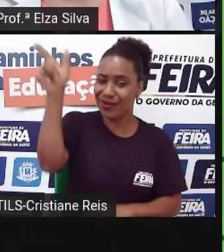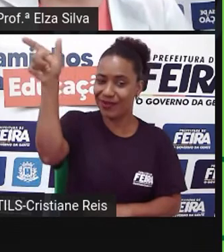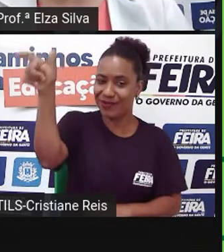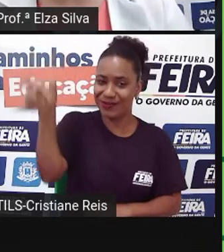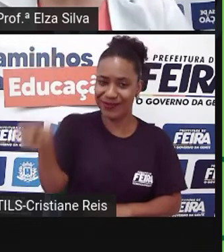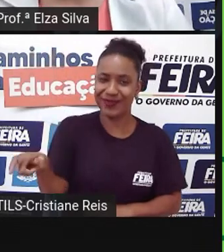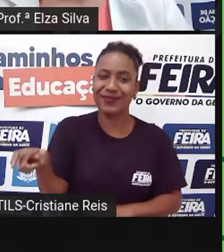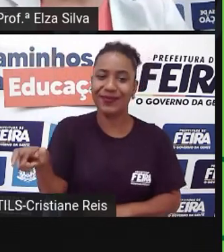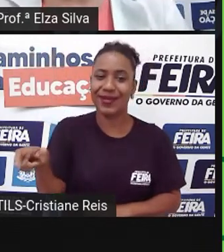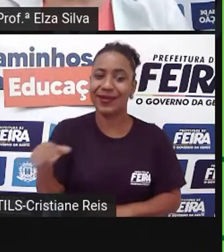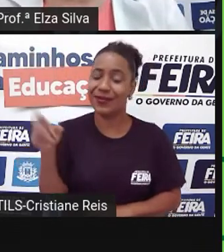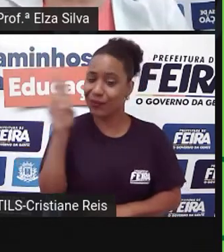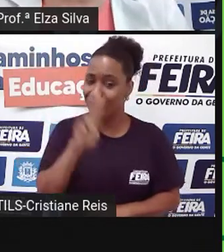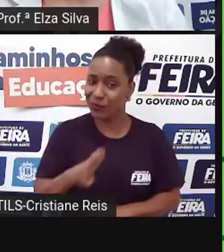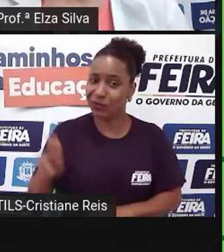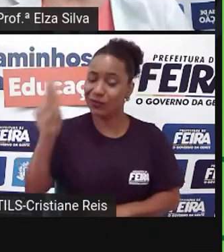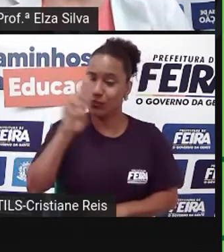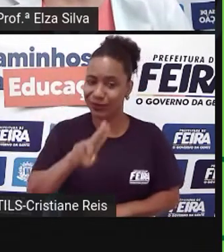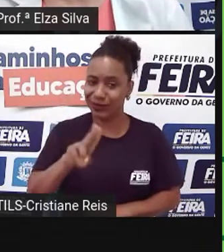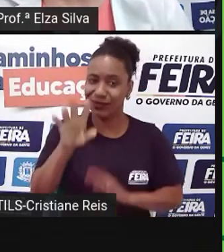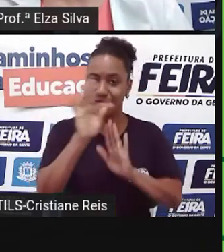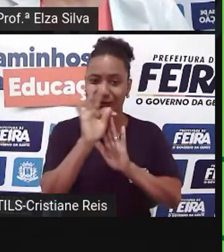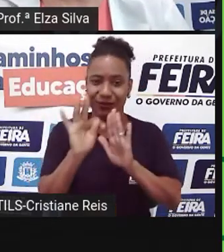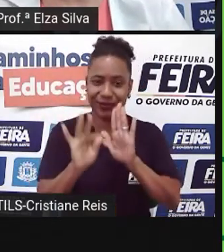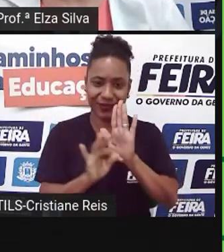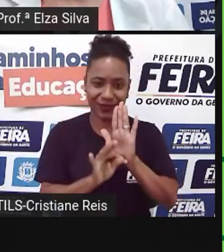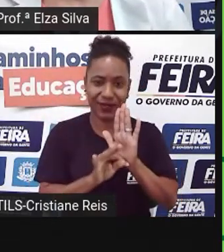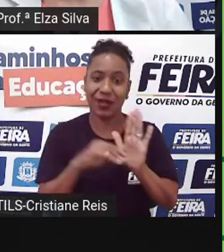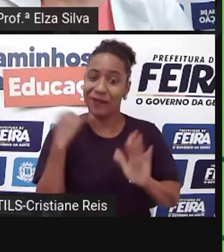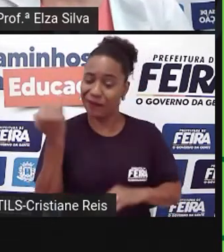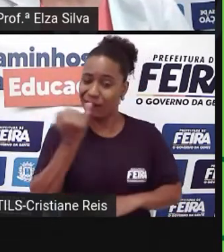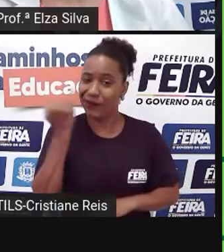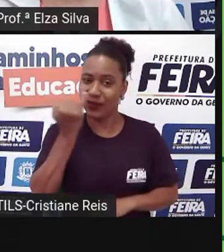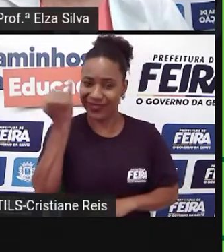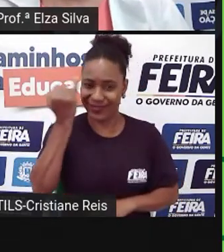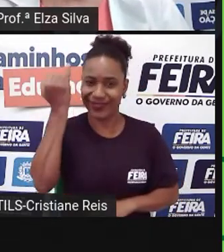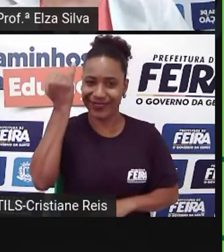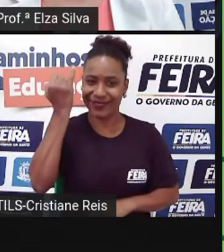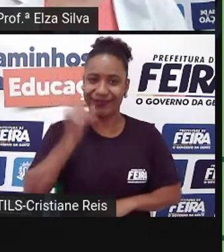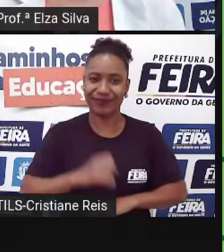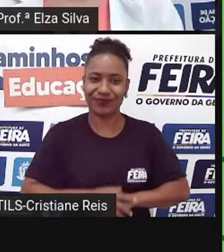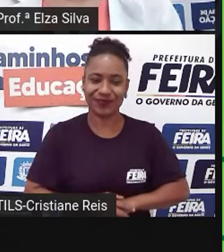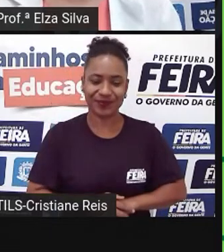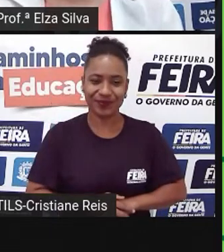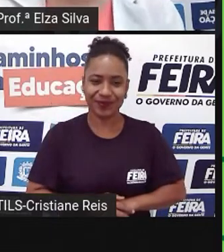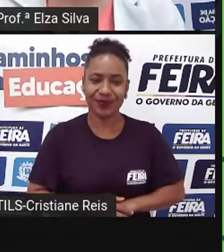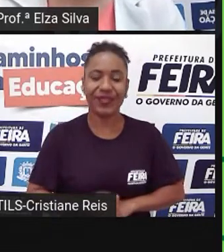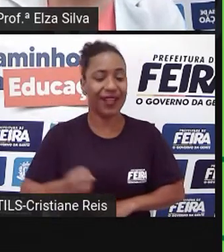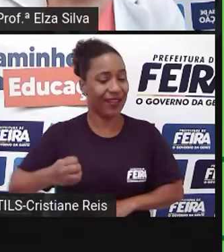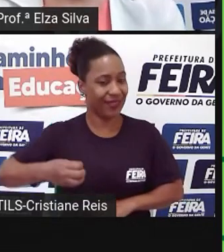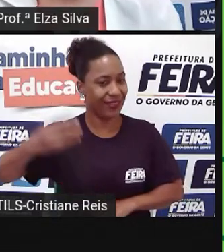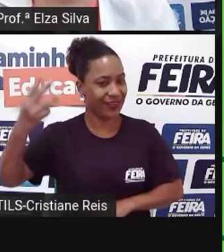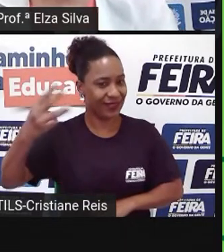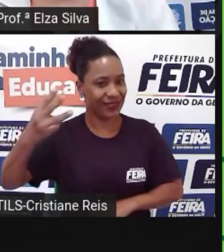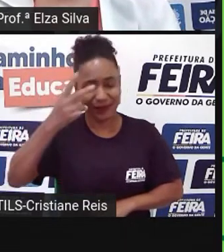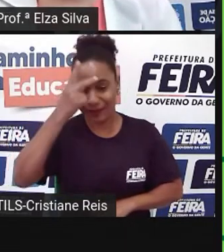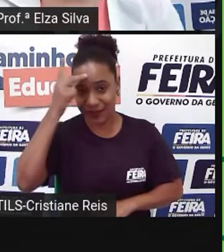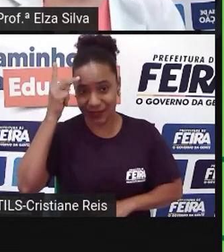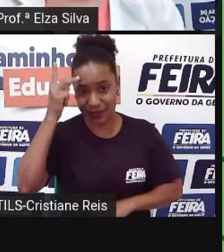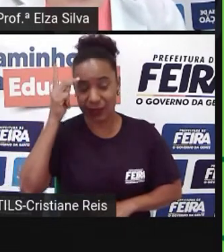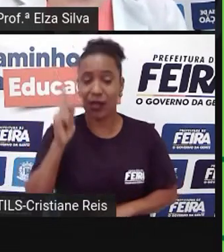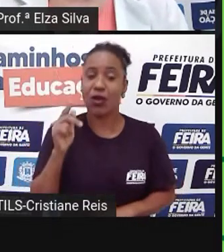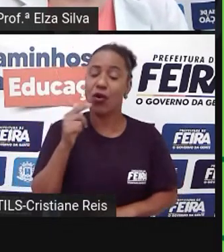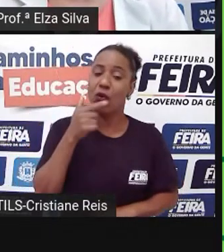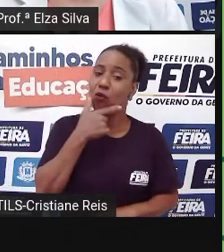vocês utilizem neste texto Third person He or she A terceira pessoa Ele ou